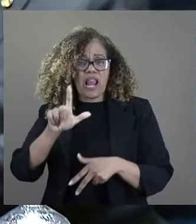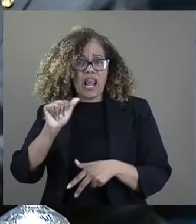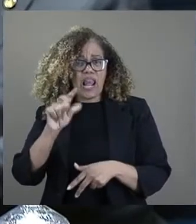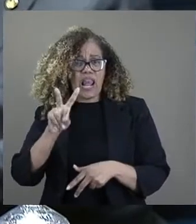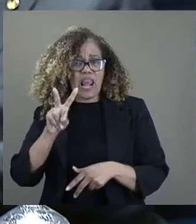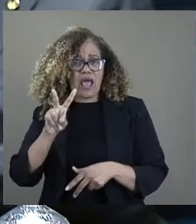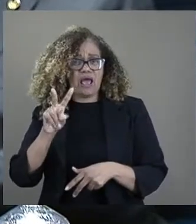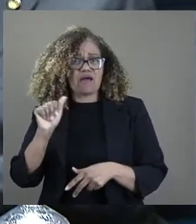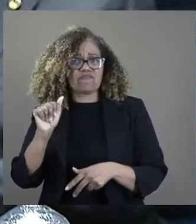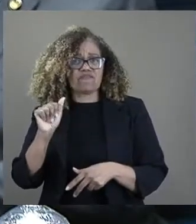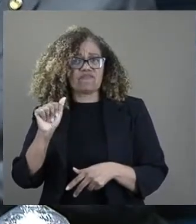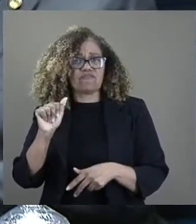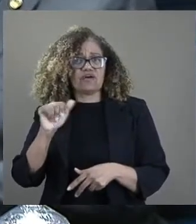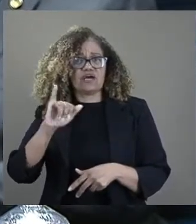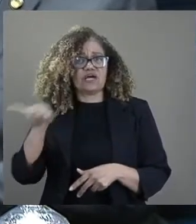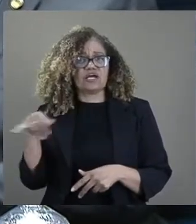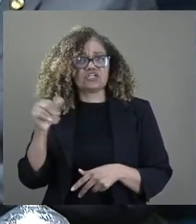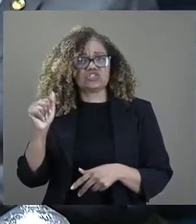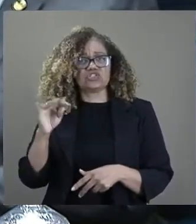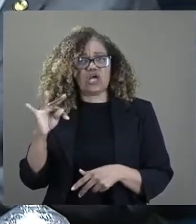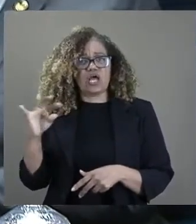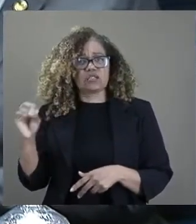senhor,